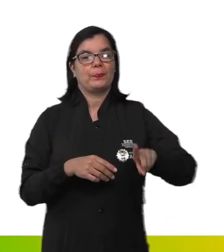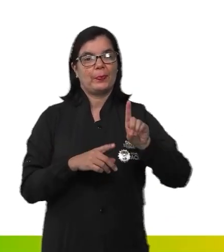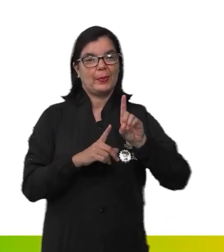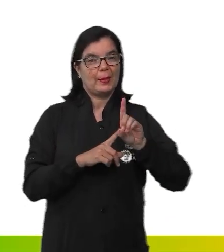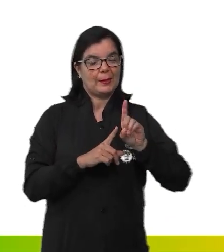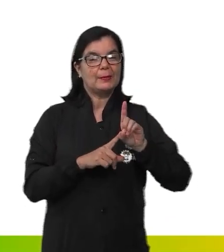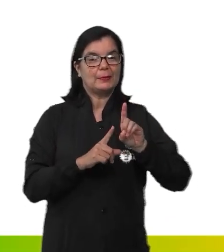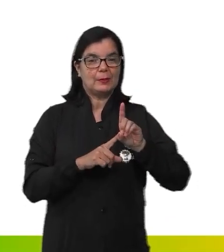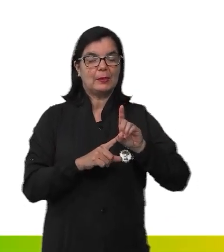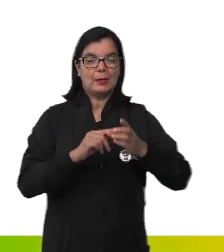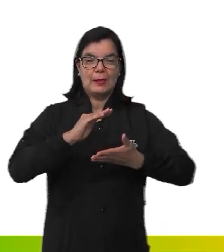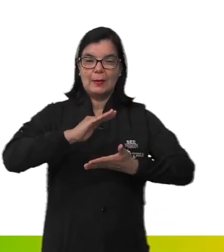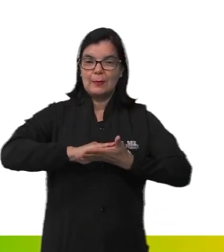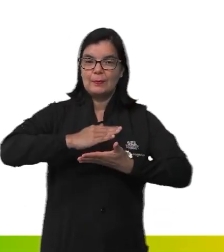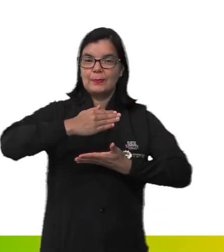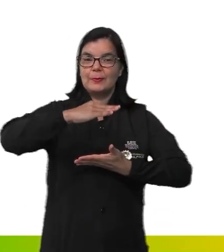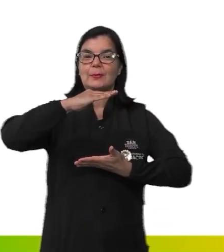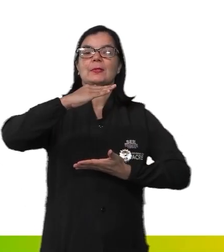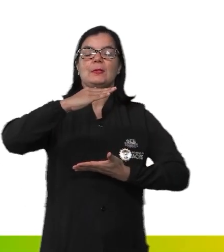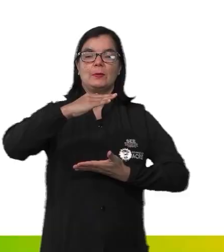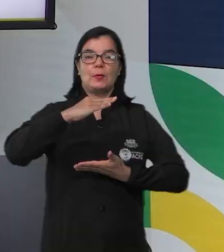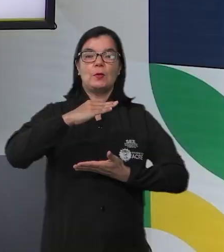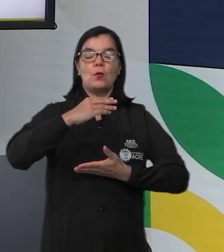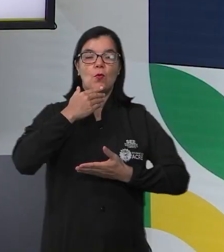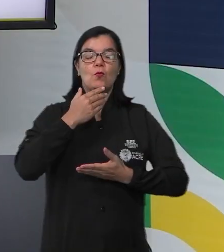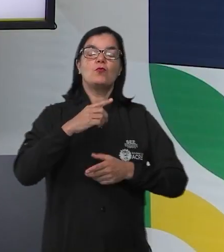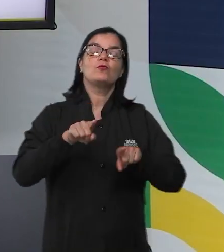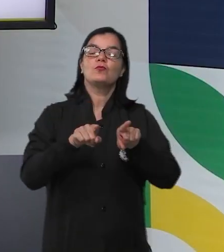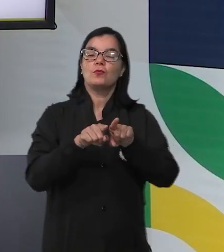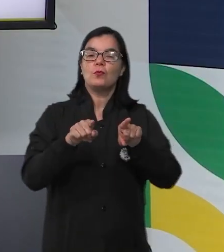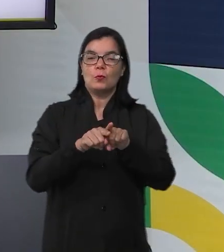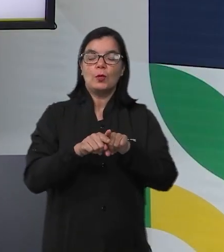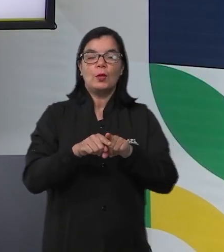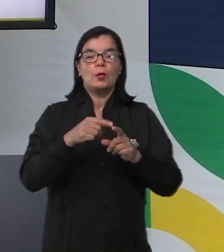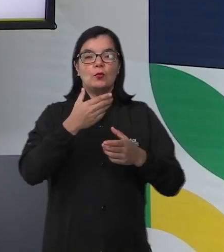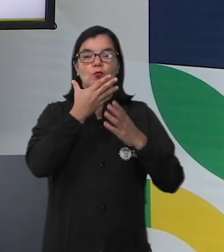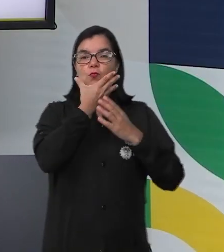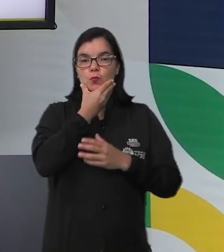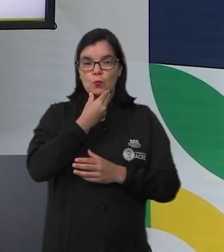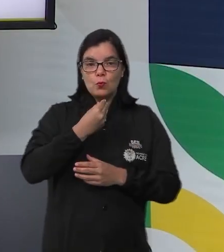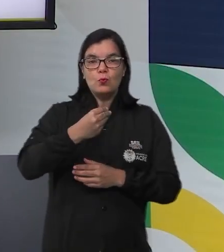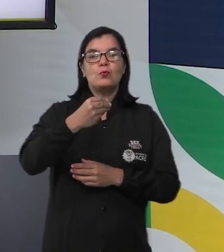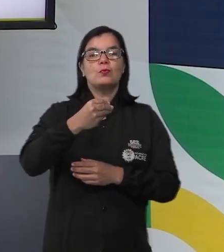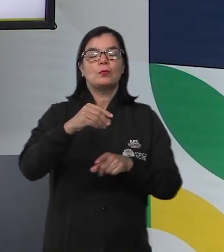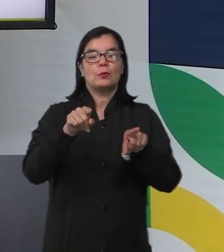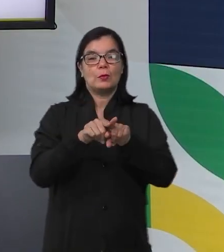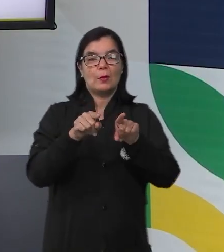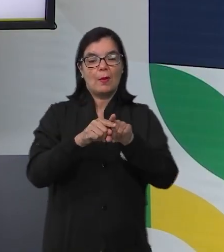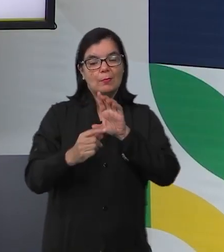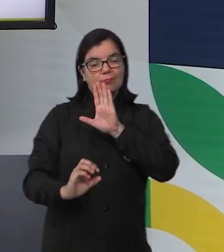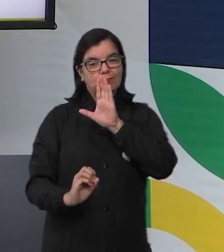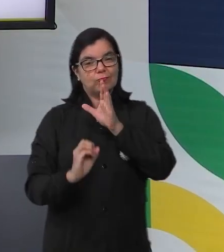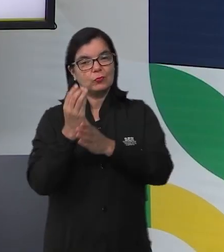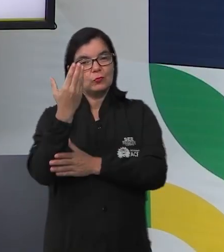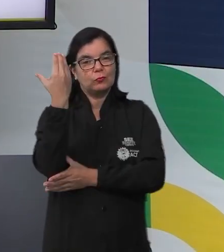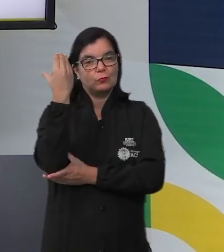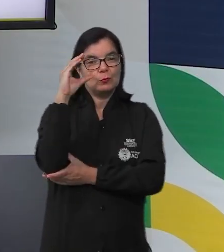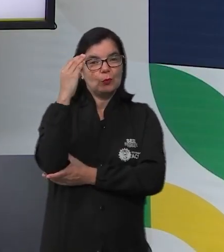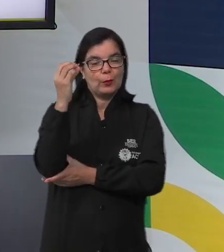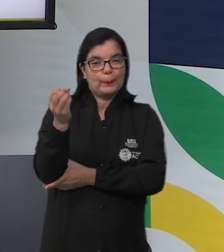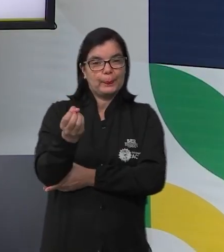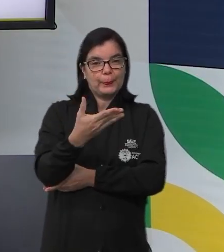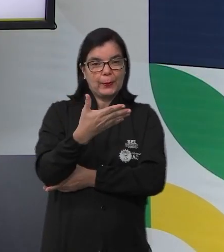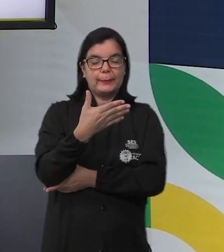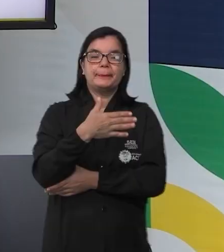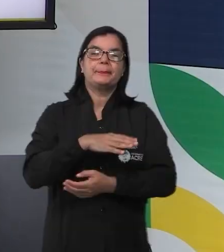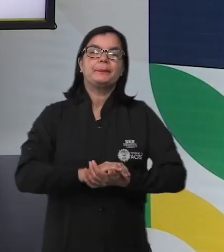D, né, pessoal? Foi no Renascimento, onde Galileu ele fez as suas observações e começou a criar a ciência moderna,